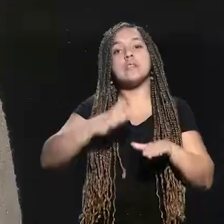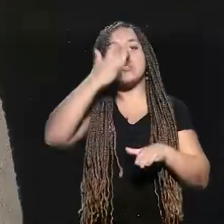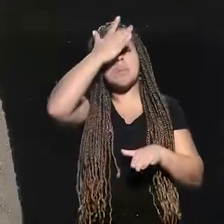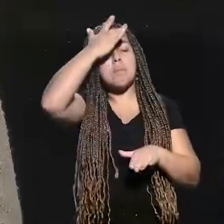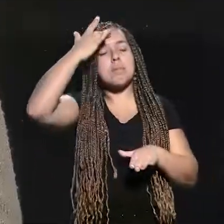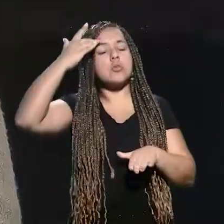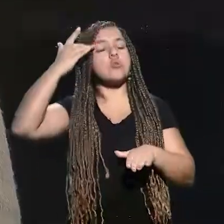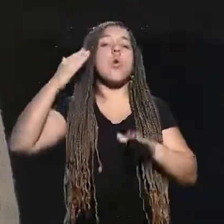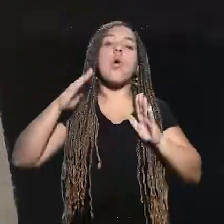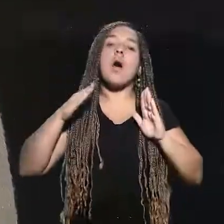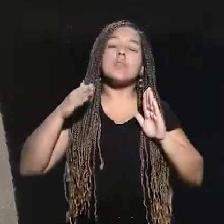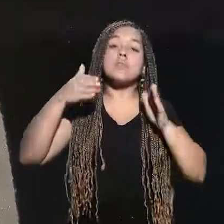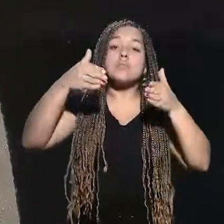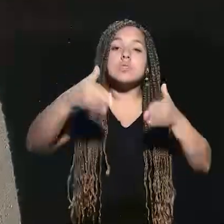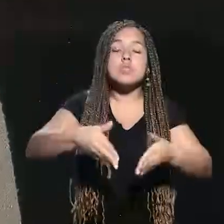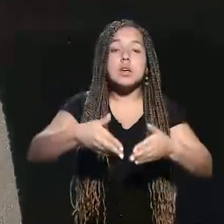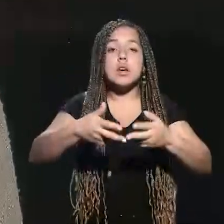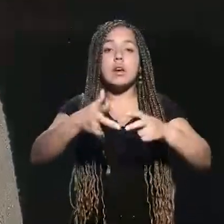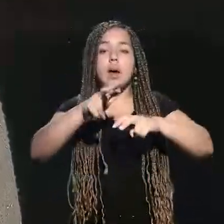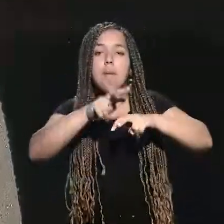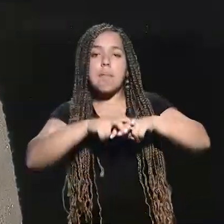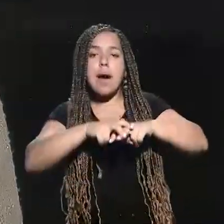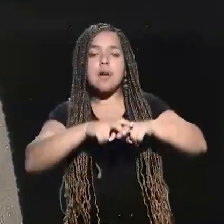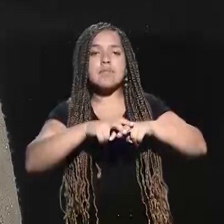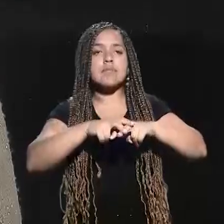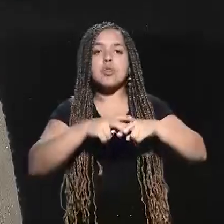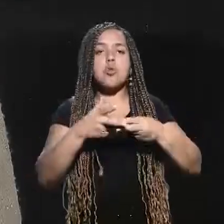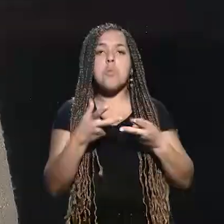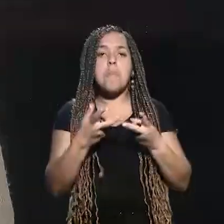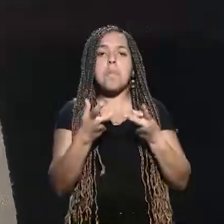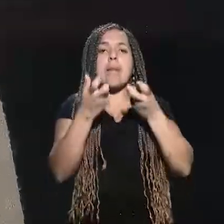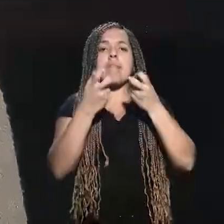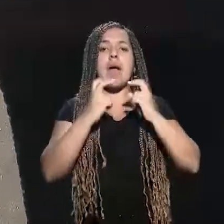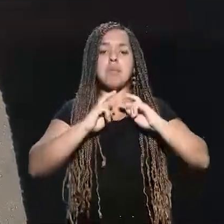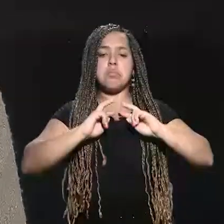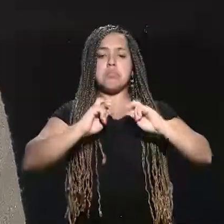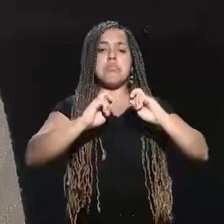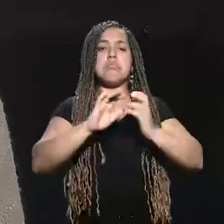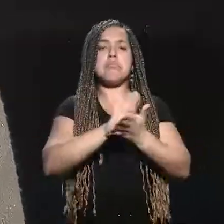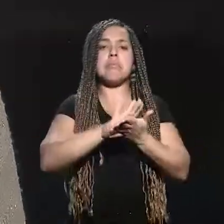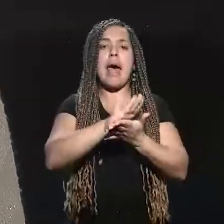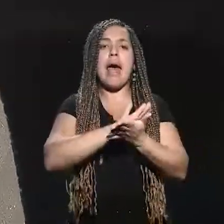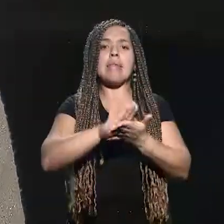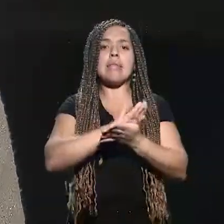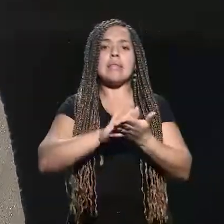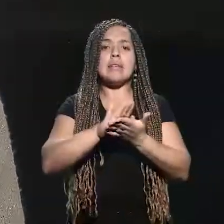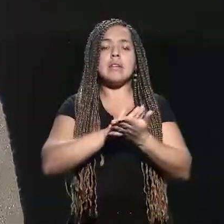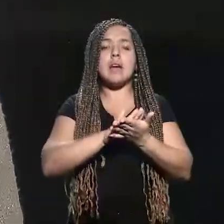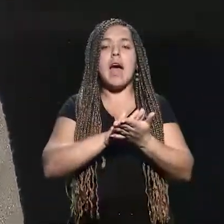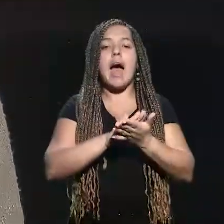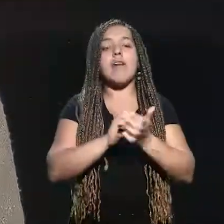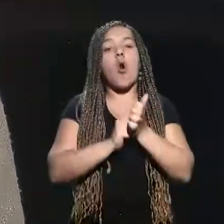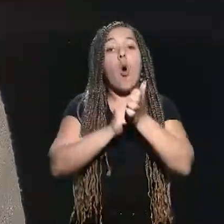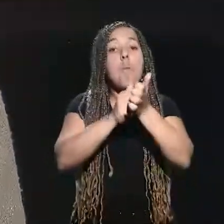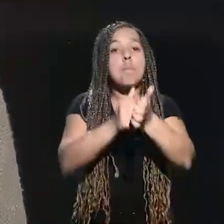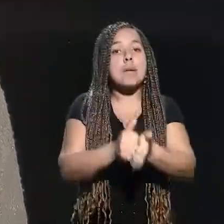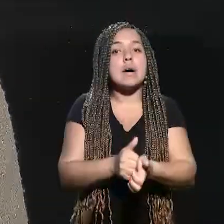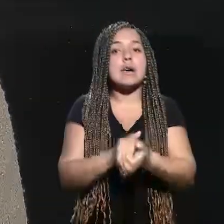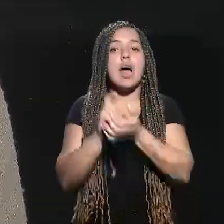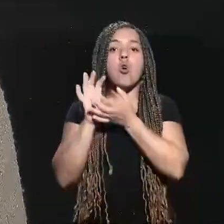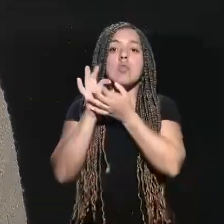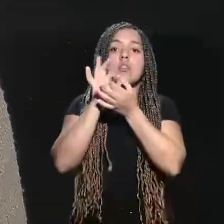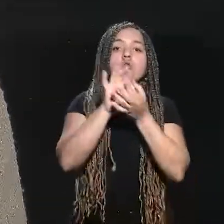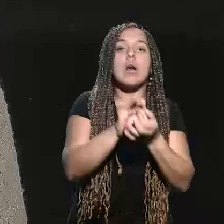E nem sempre os pacientes chegam com essa leitura aprofundada, né? Então, o que a gente faz é um trabalho de acompanhar